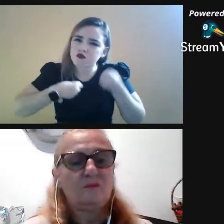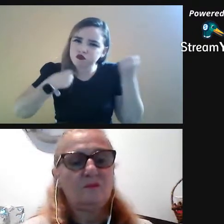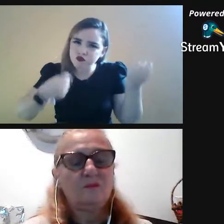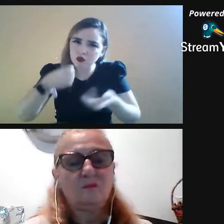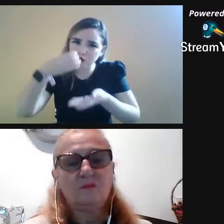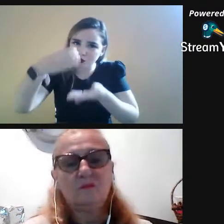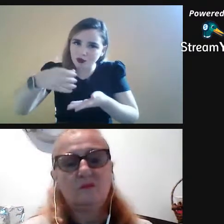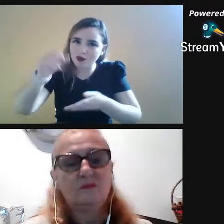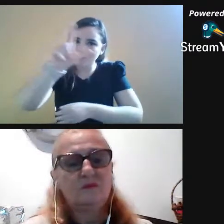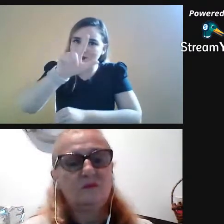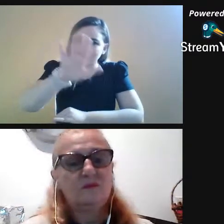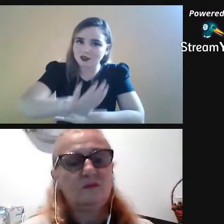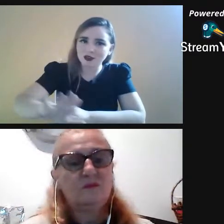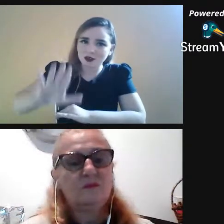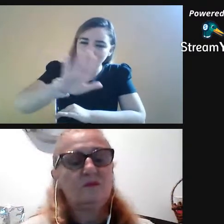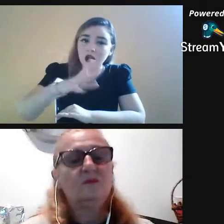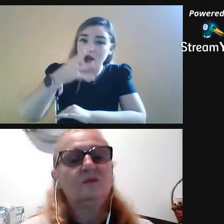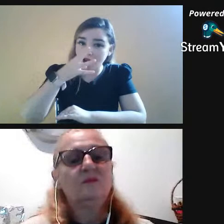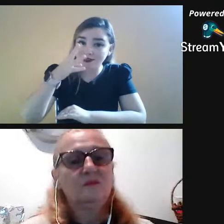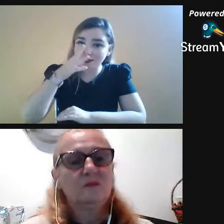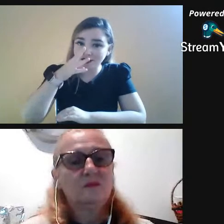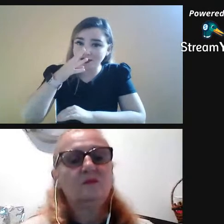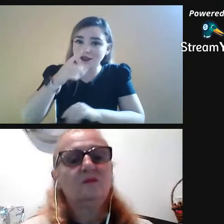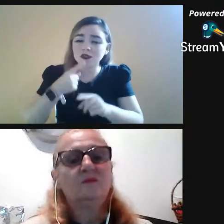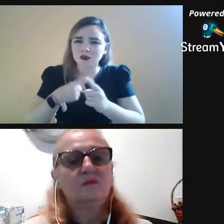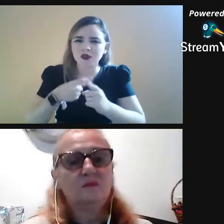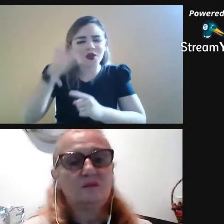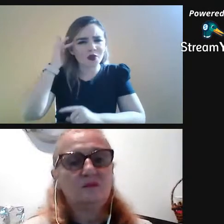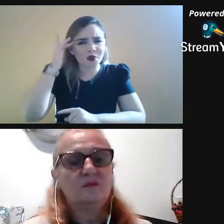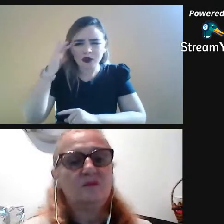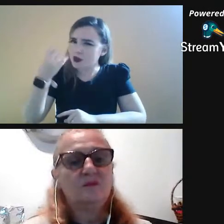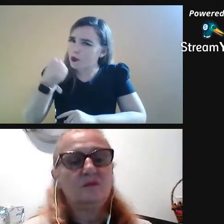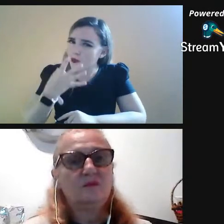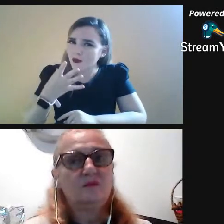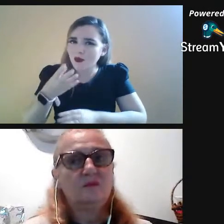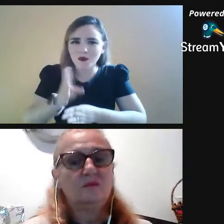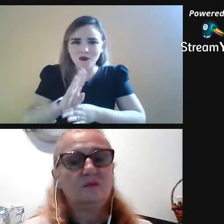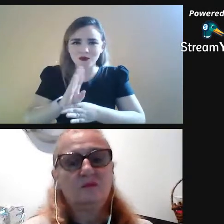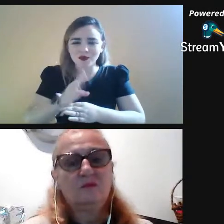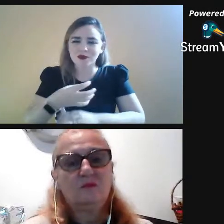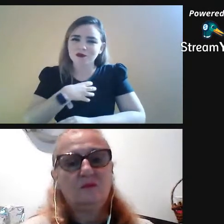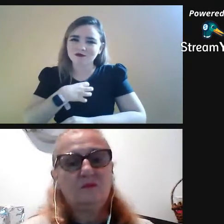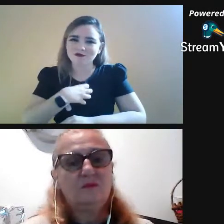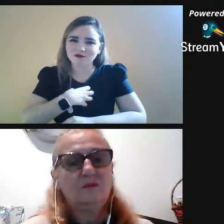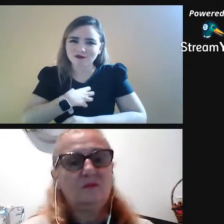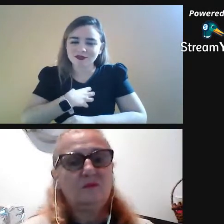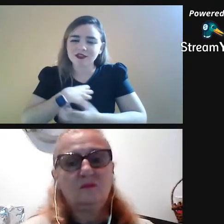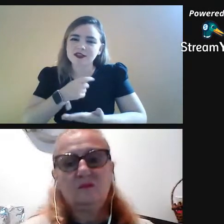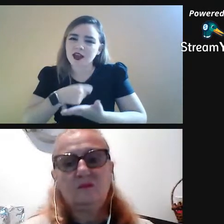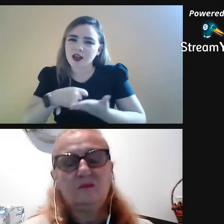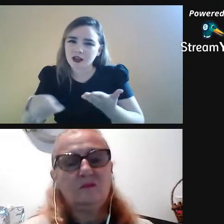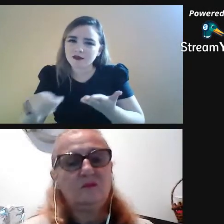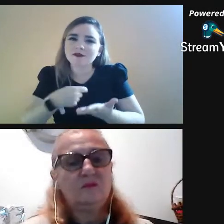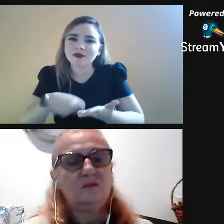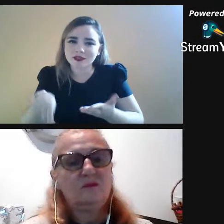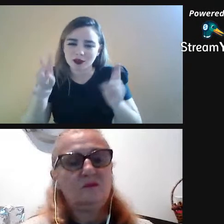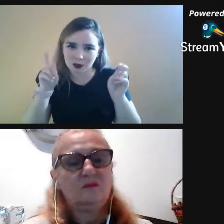literatura, assistam, porque eu acho que ele é um bom filme para te sensibilizar a escrever sobre o